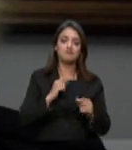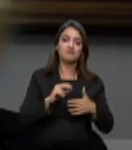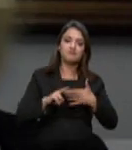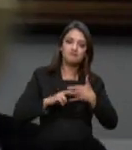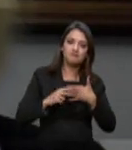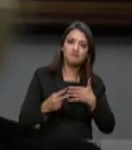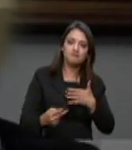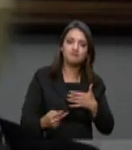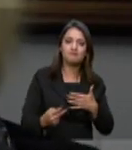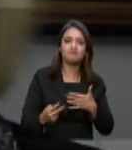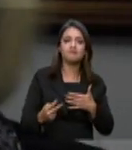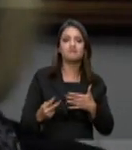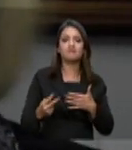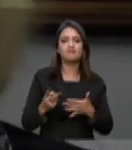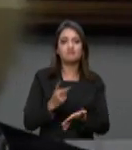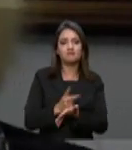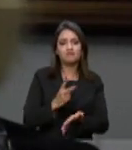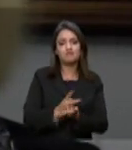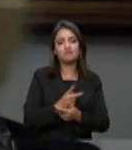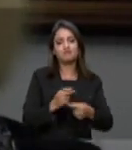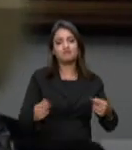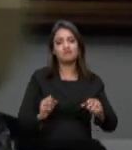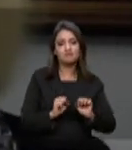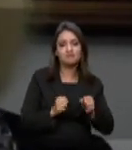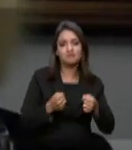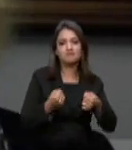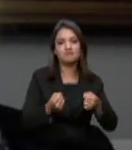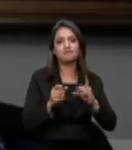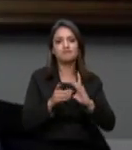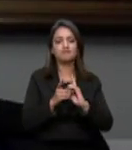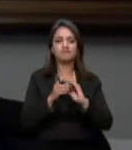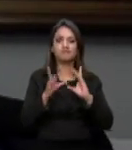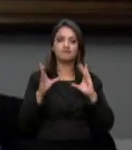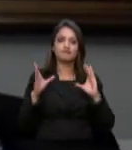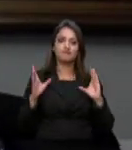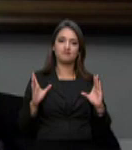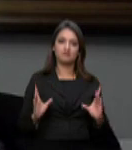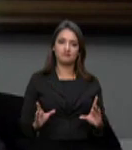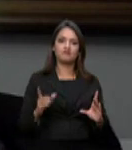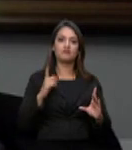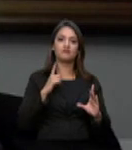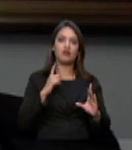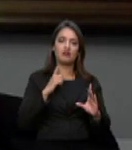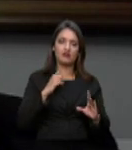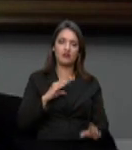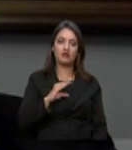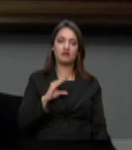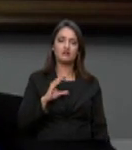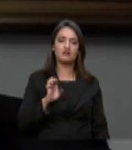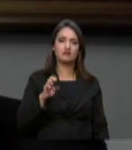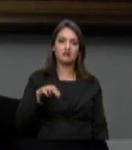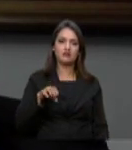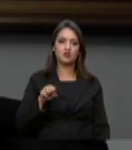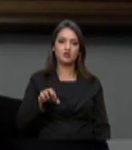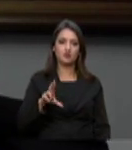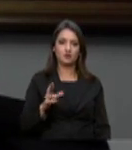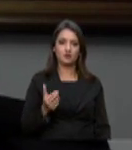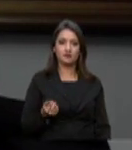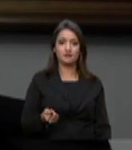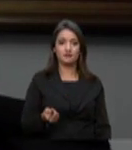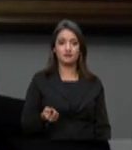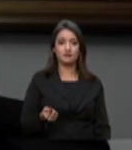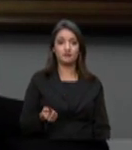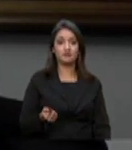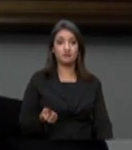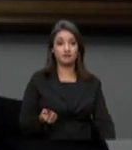dos mecanismos de autodefesa da Democracia a censura penal do Estado e não